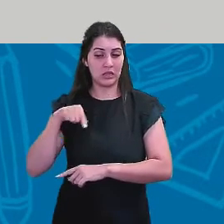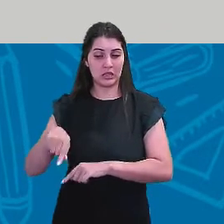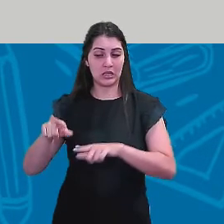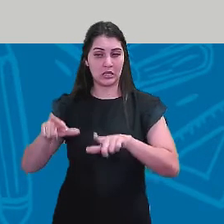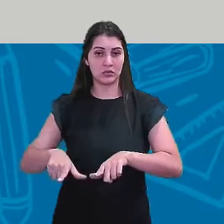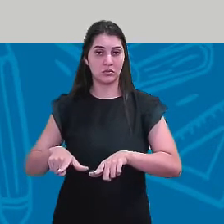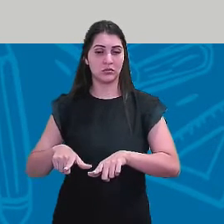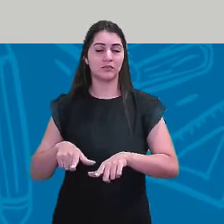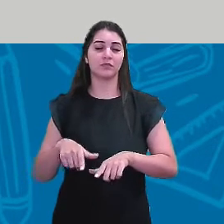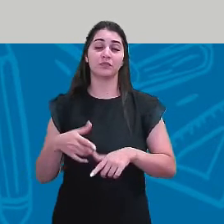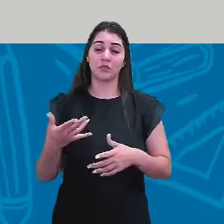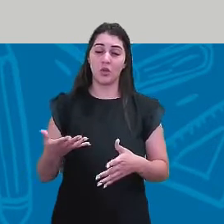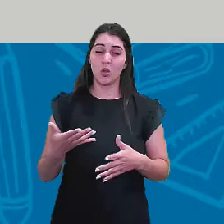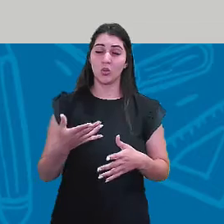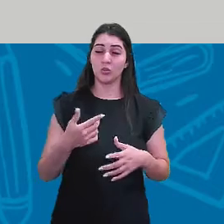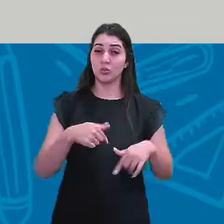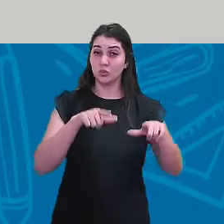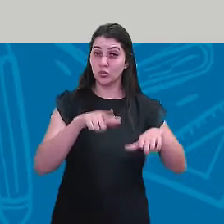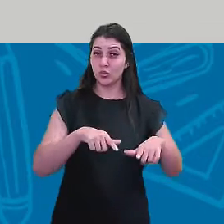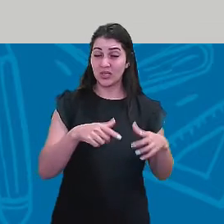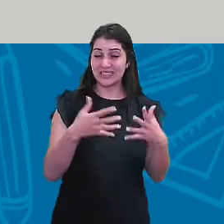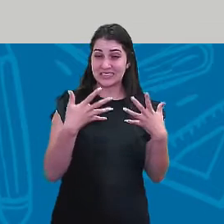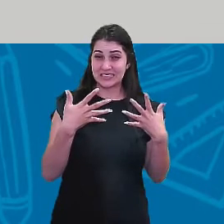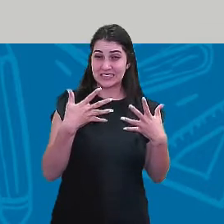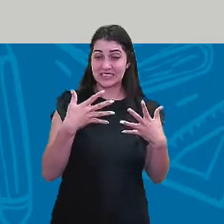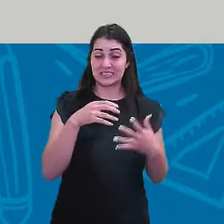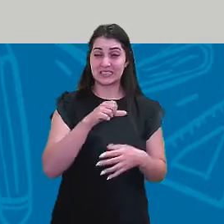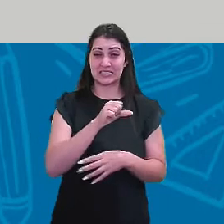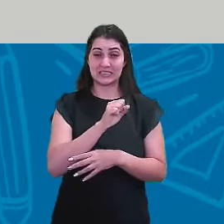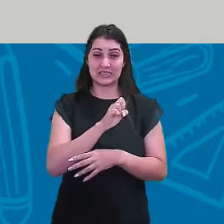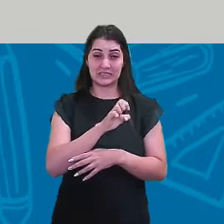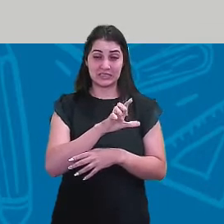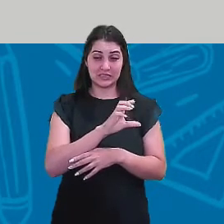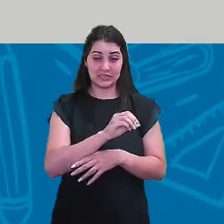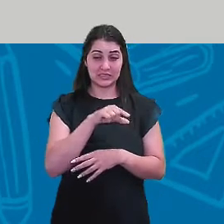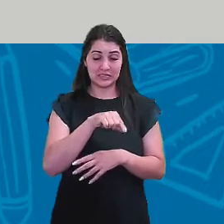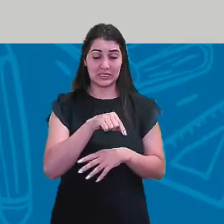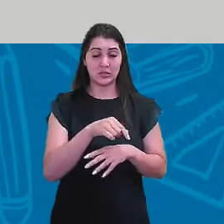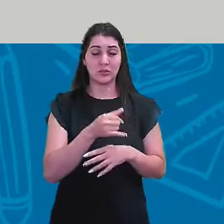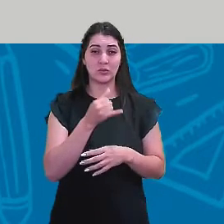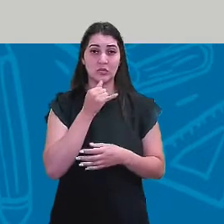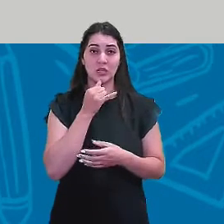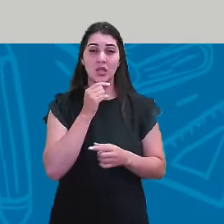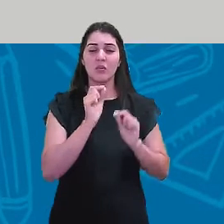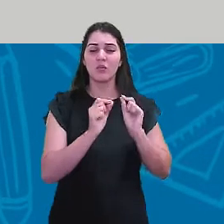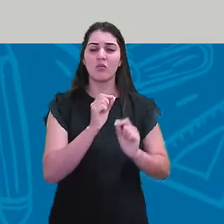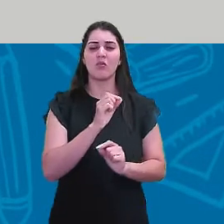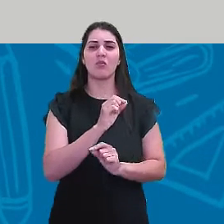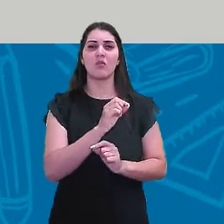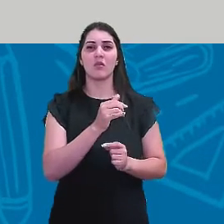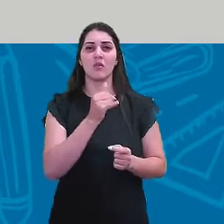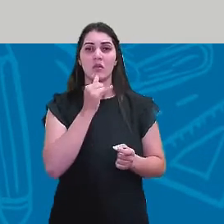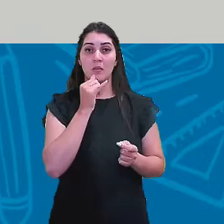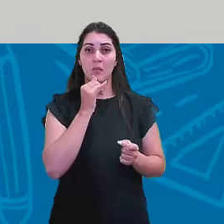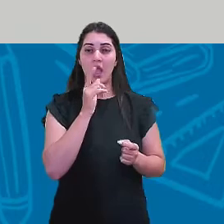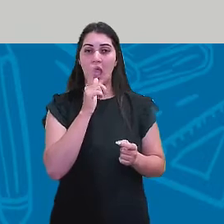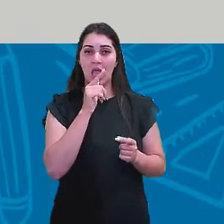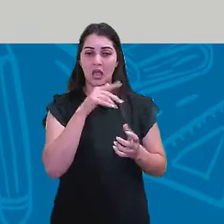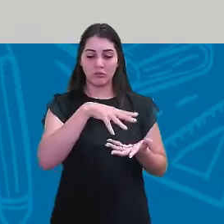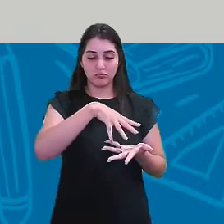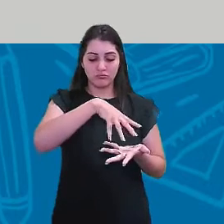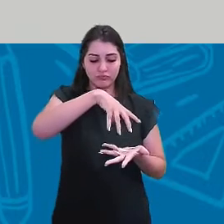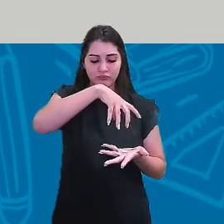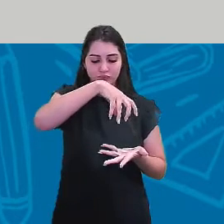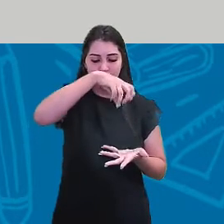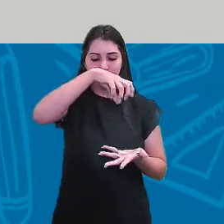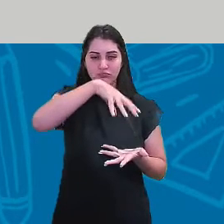climas secos, bem secos e áridos mesmo, a intensa evaporação. O que é evaporação? Eita, secou a água. Secou a